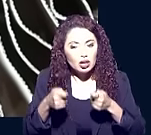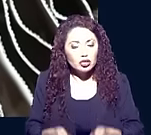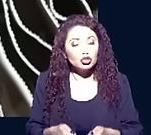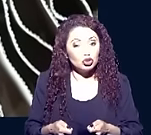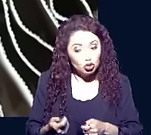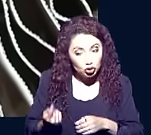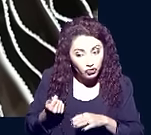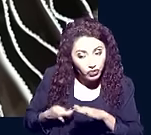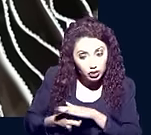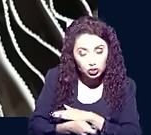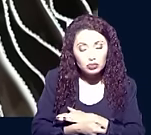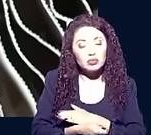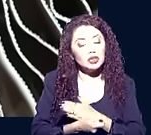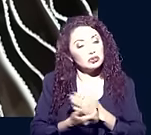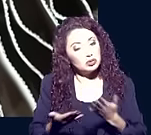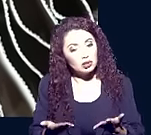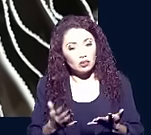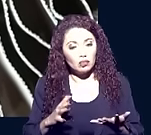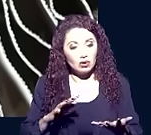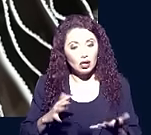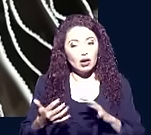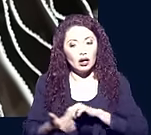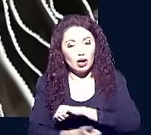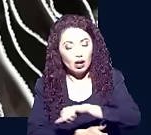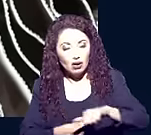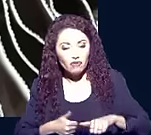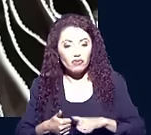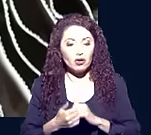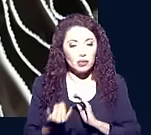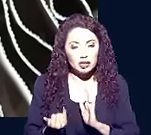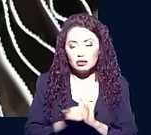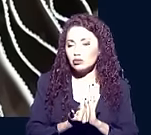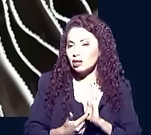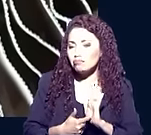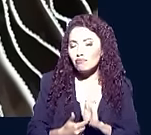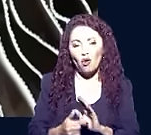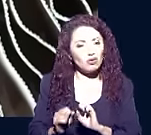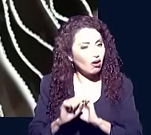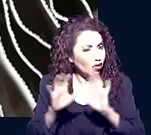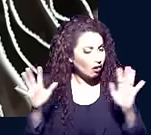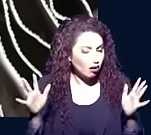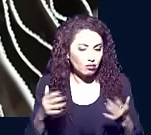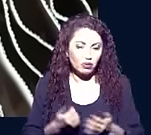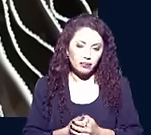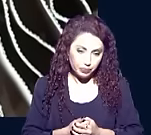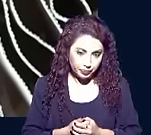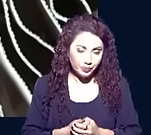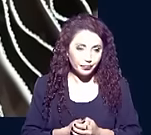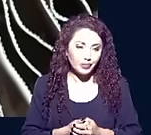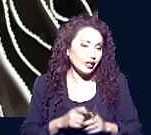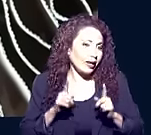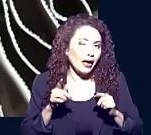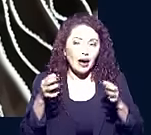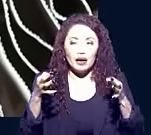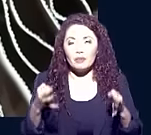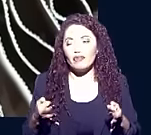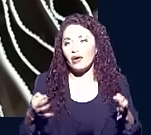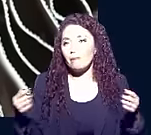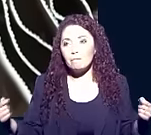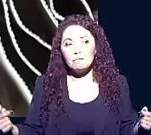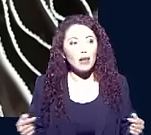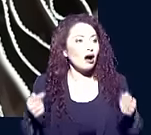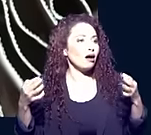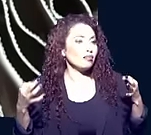riscos a reforma tributária deixa isso muito transparente não é a ideal gente não é a ideal a minha